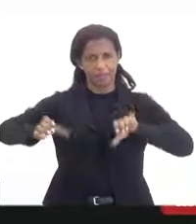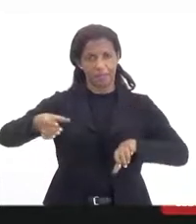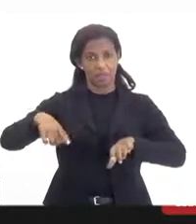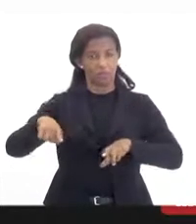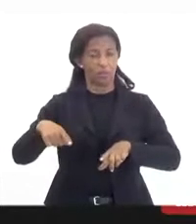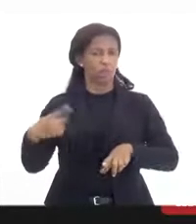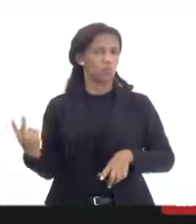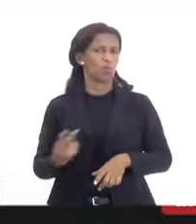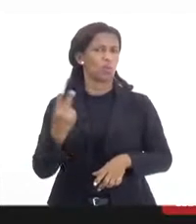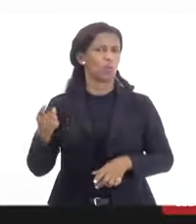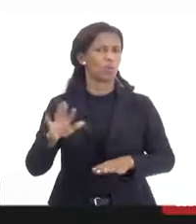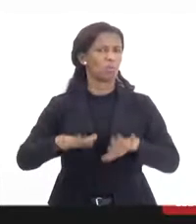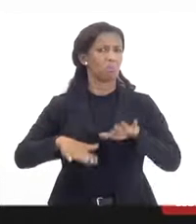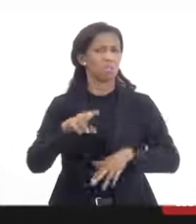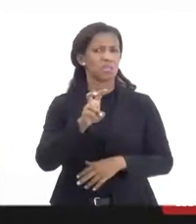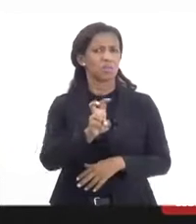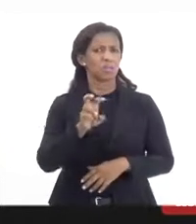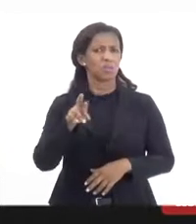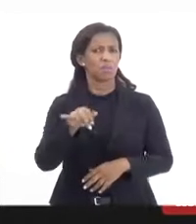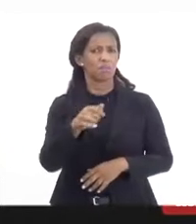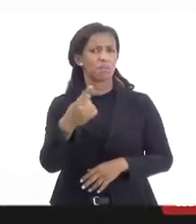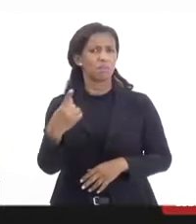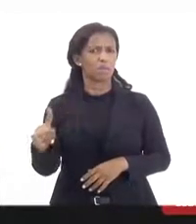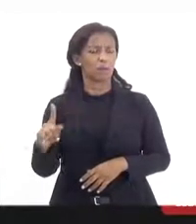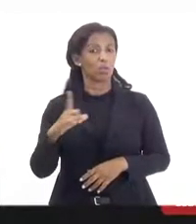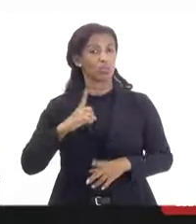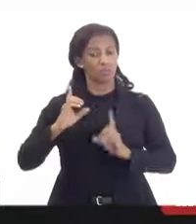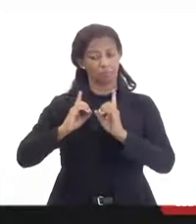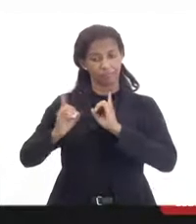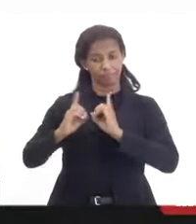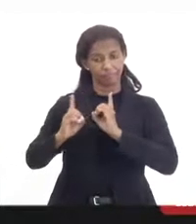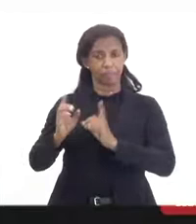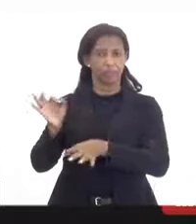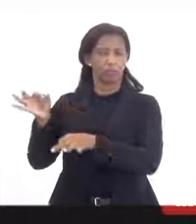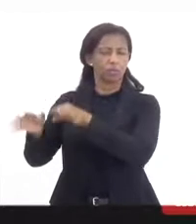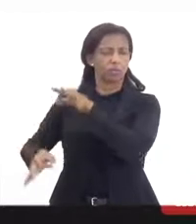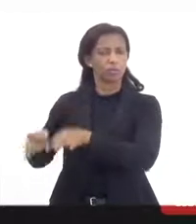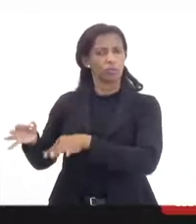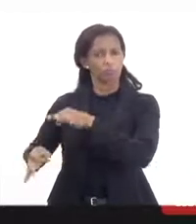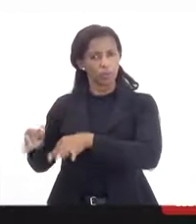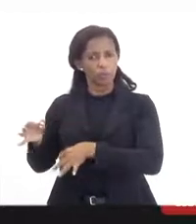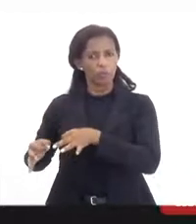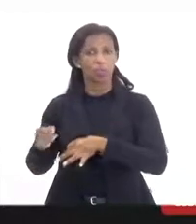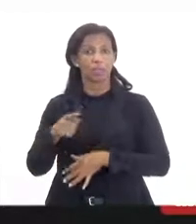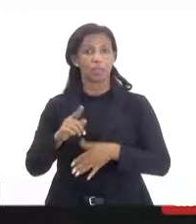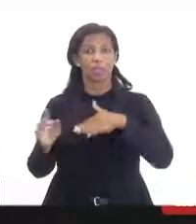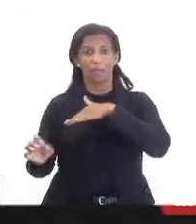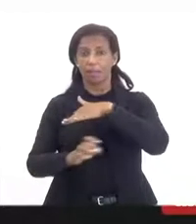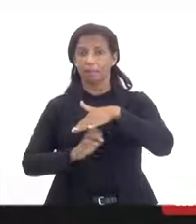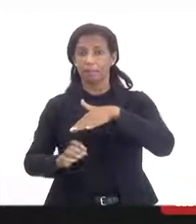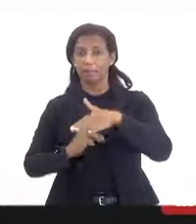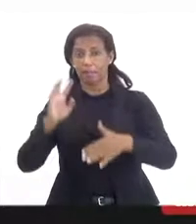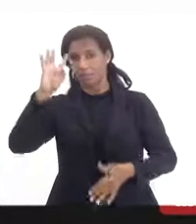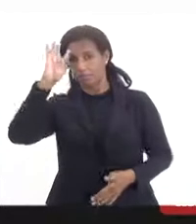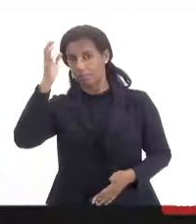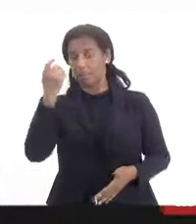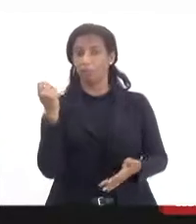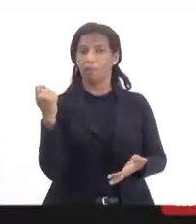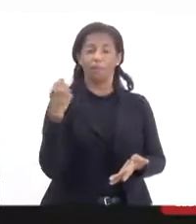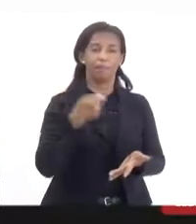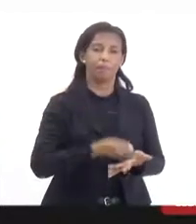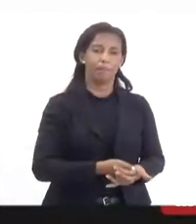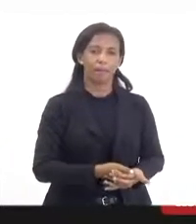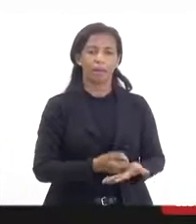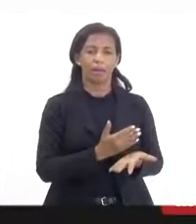auto era na ordem de R$5.600.000. Teve uma discussão judicial e a empresa resolveu pagar e,